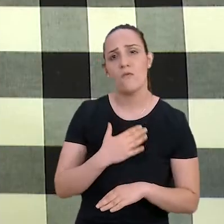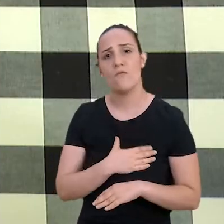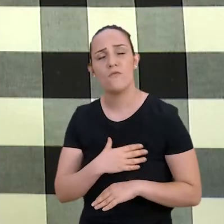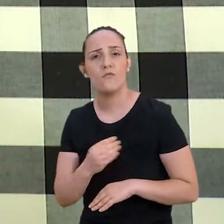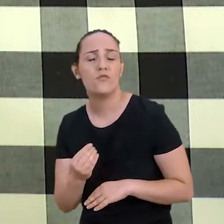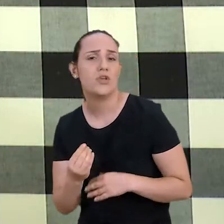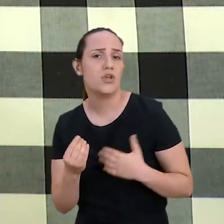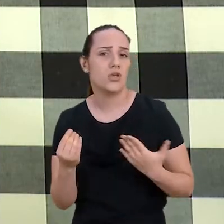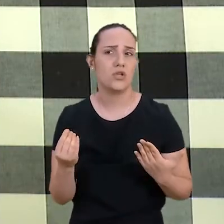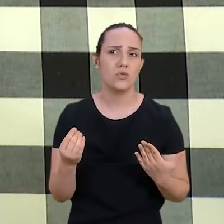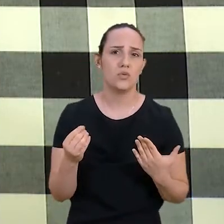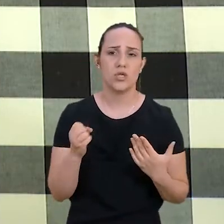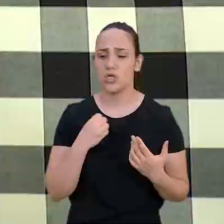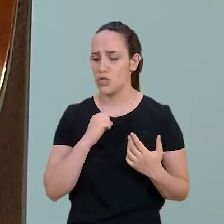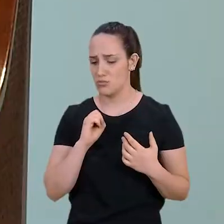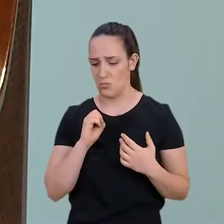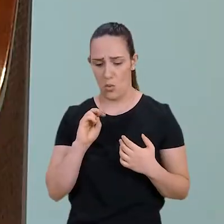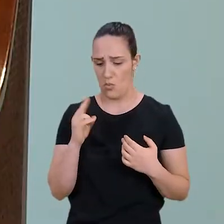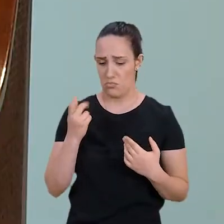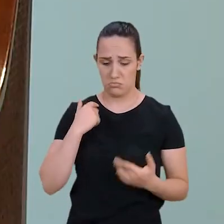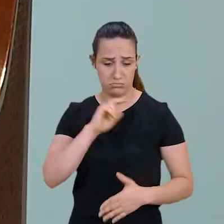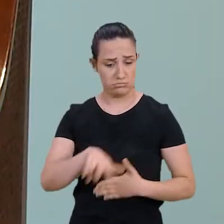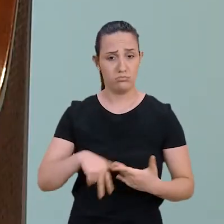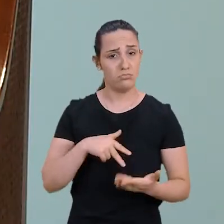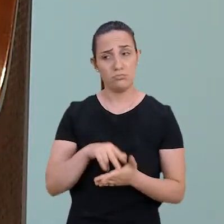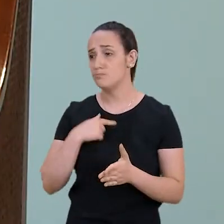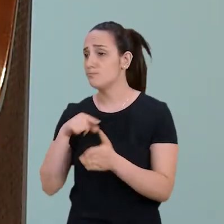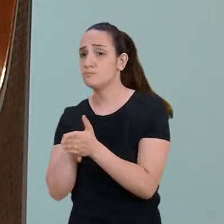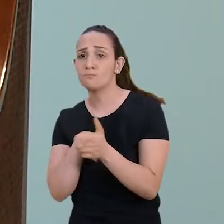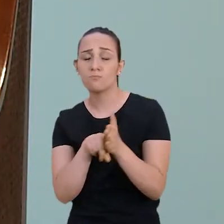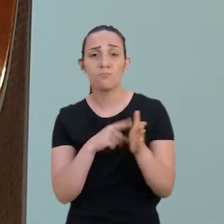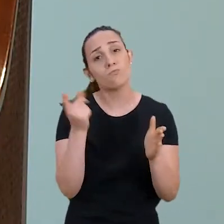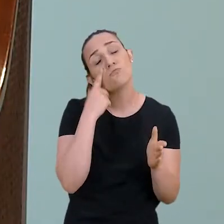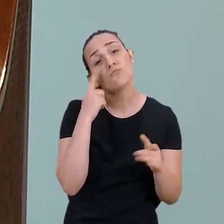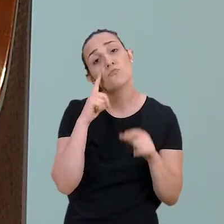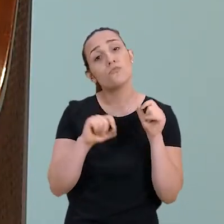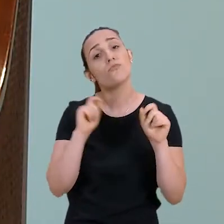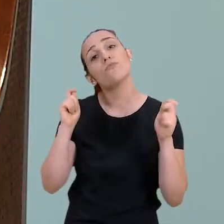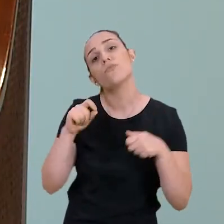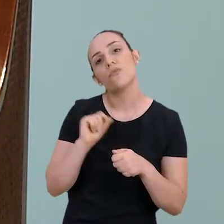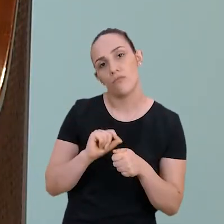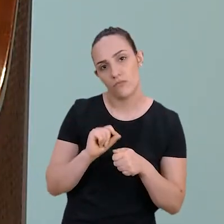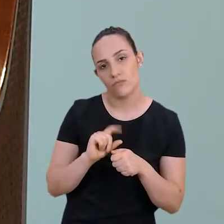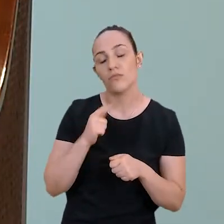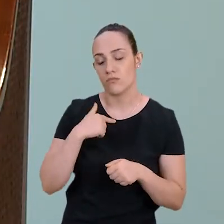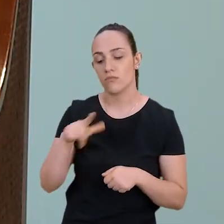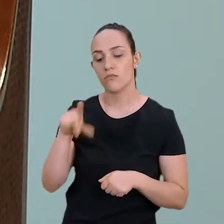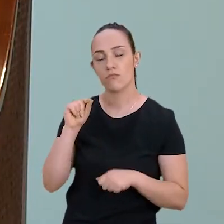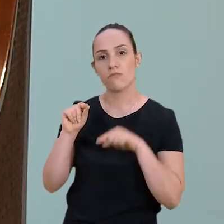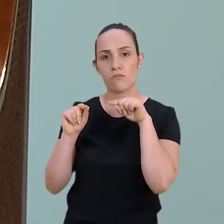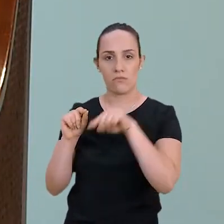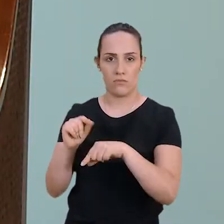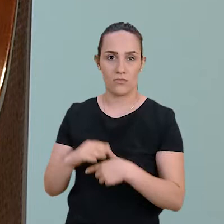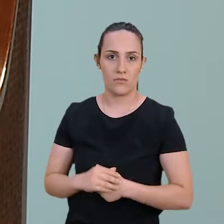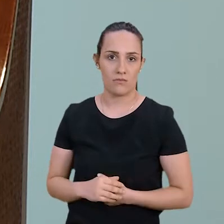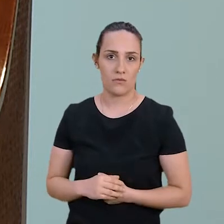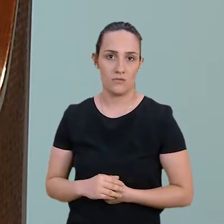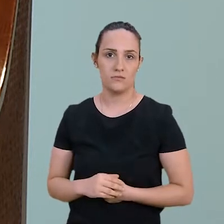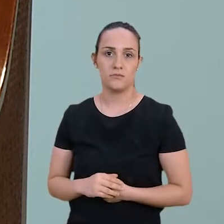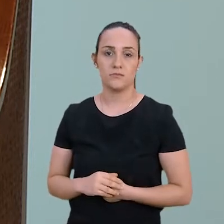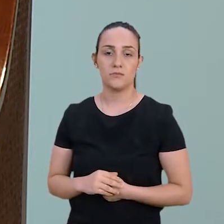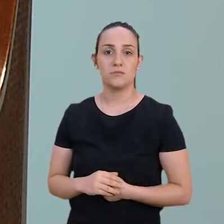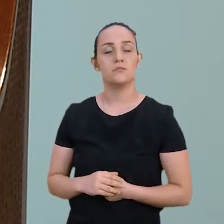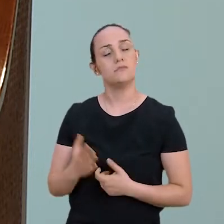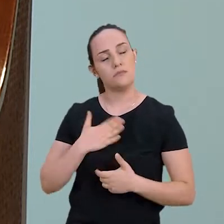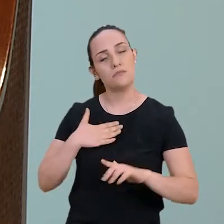vou levantar, sacudir a poeira, buscar informação e fazer o que precisa ser feito. Foi essa a escolha que eu fiz, né? E é esse o